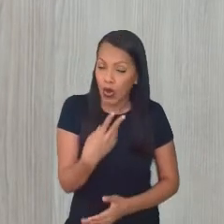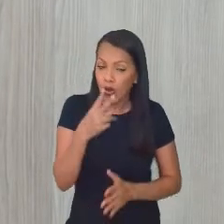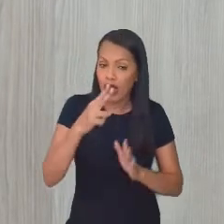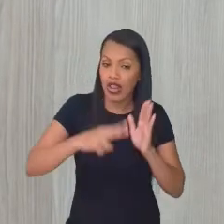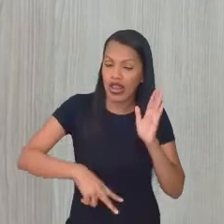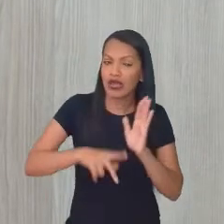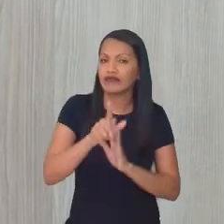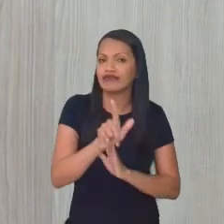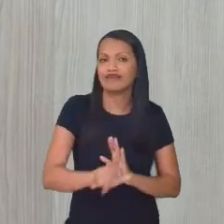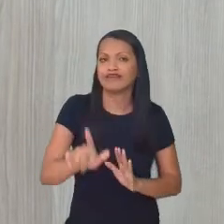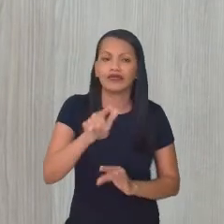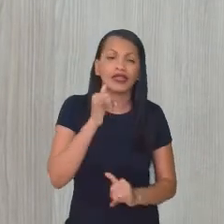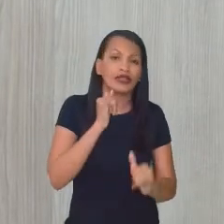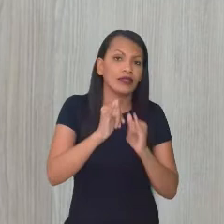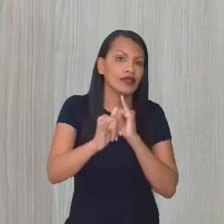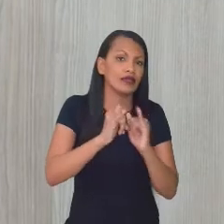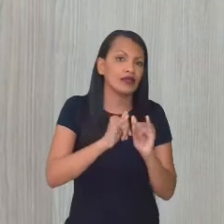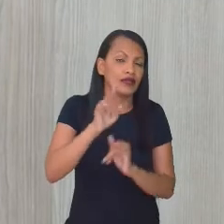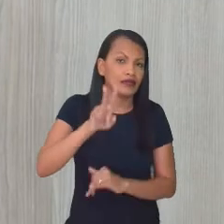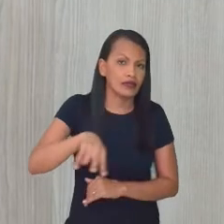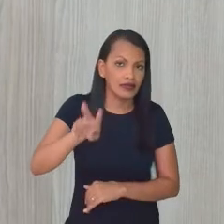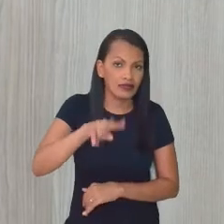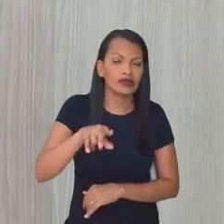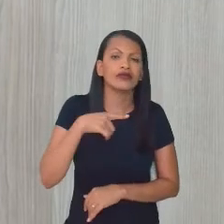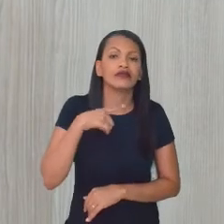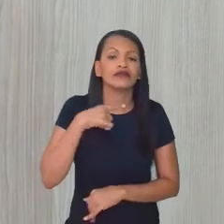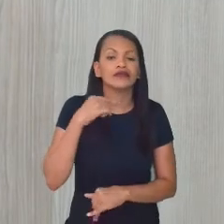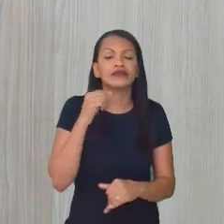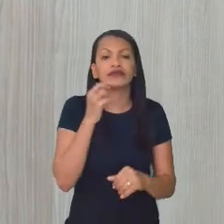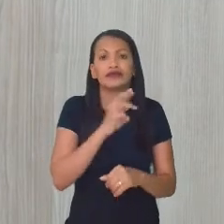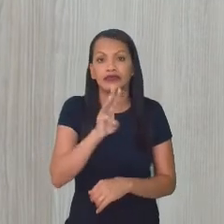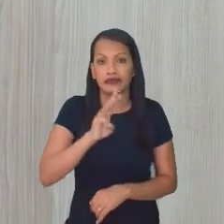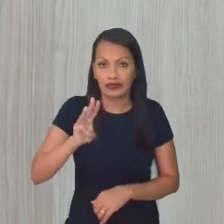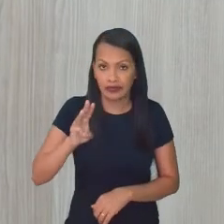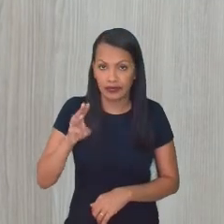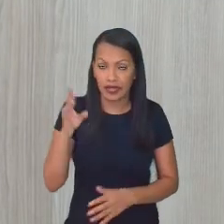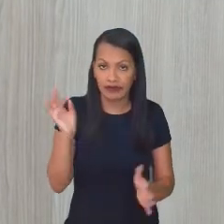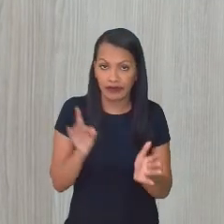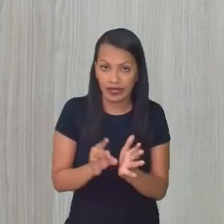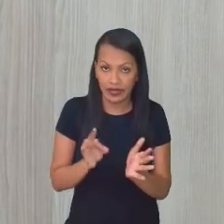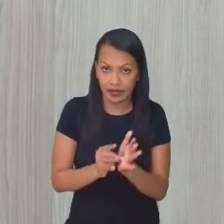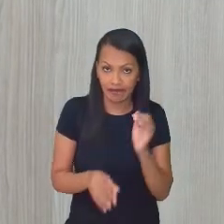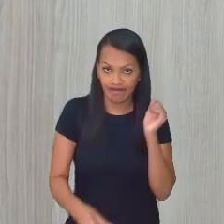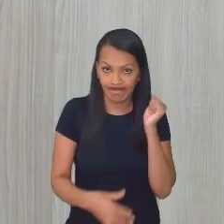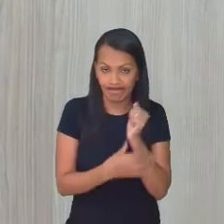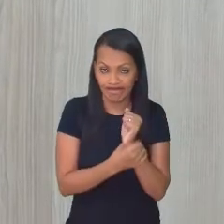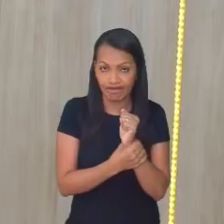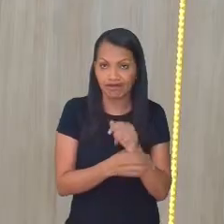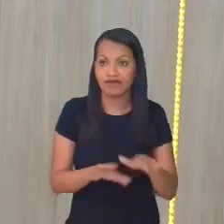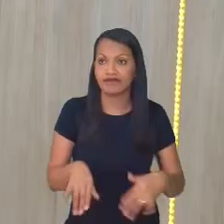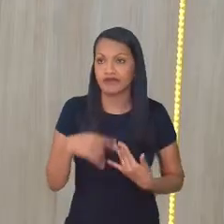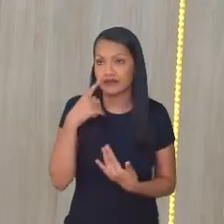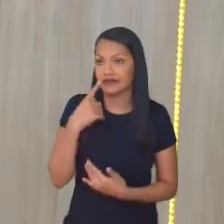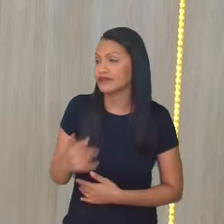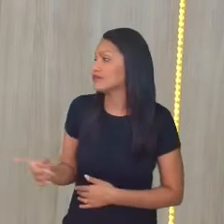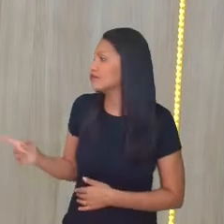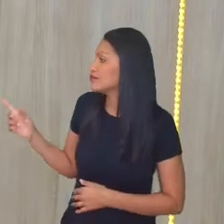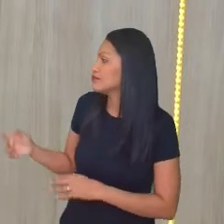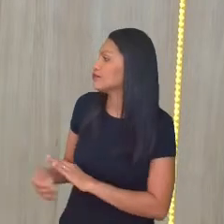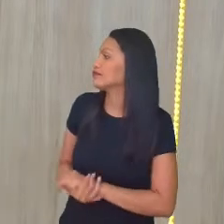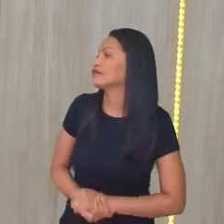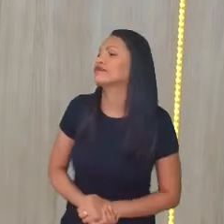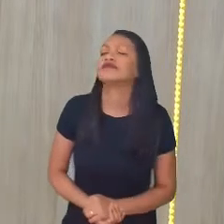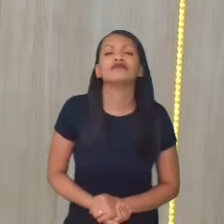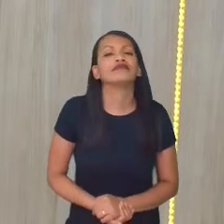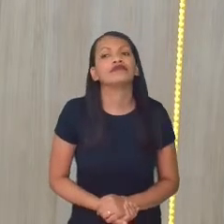literatura, ver aí na internet, mas sempre diante de um site seguro. Não é isso, Cláudia? É isso, professora. Então, e eu trouxe também os